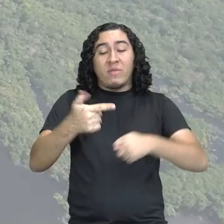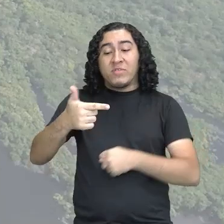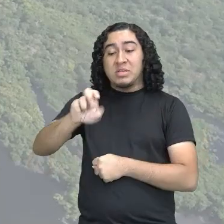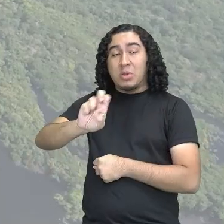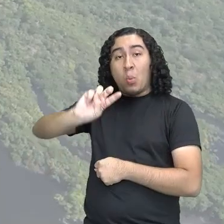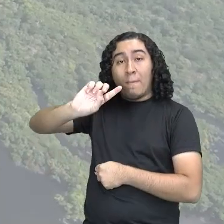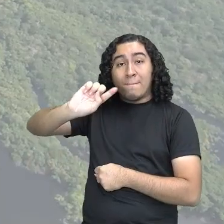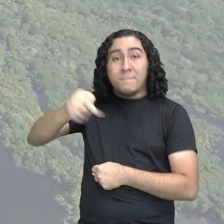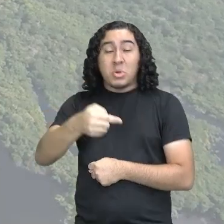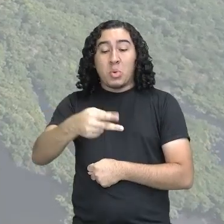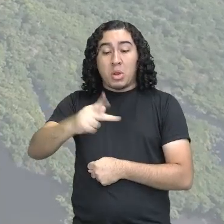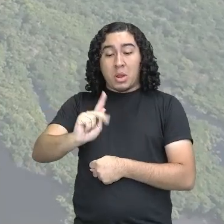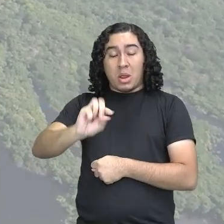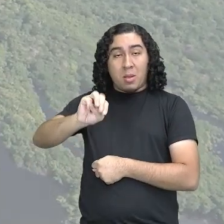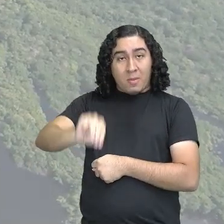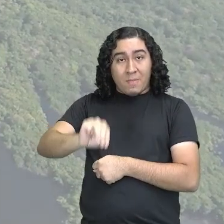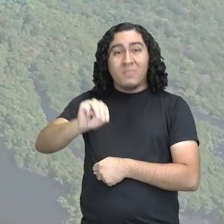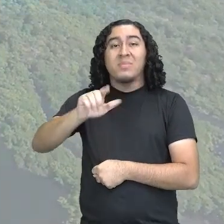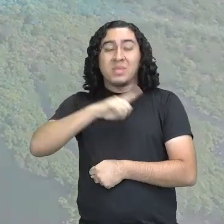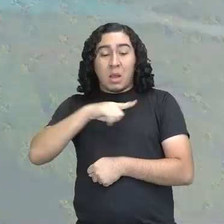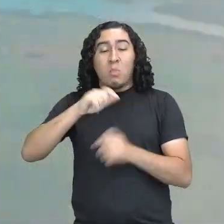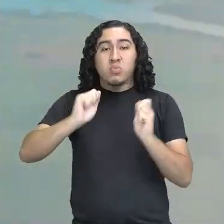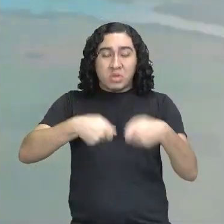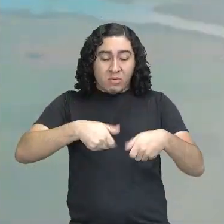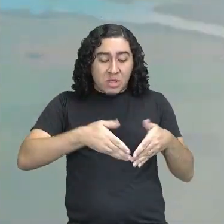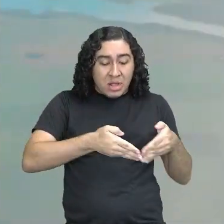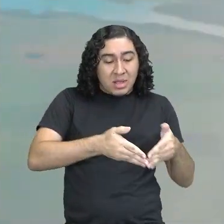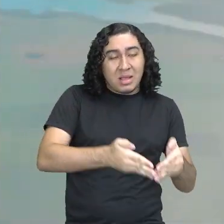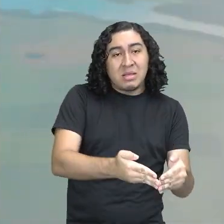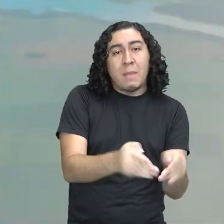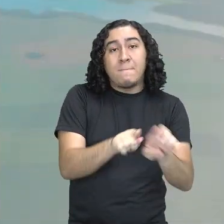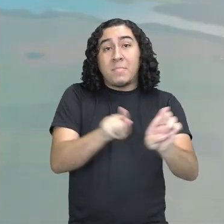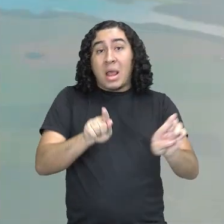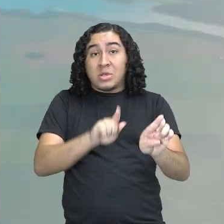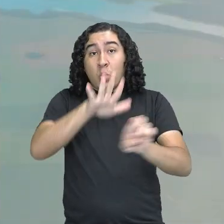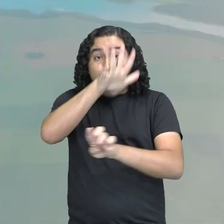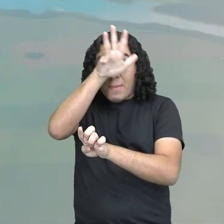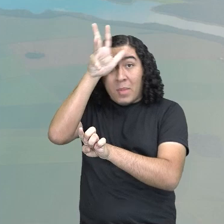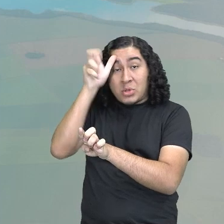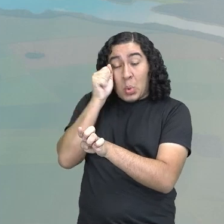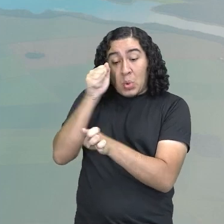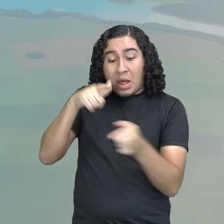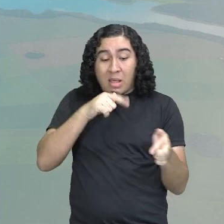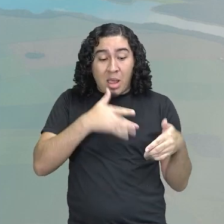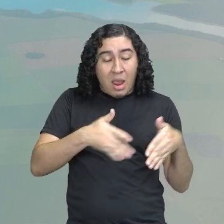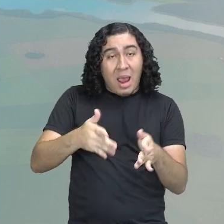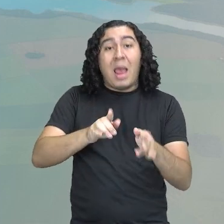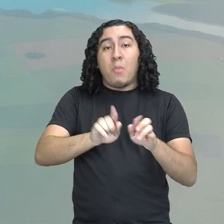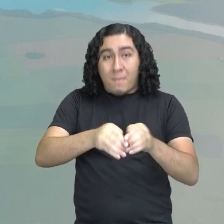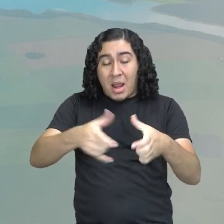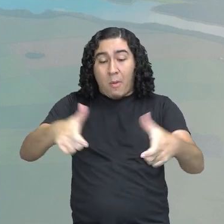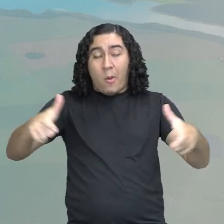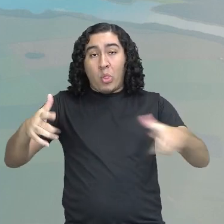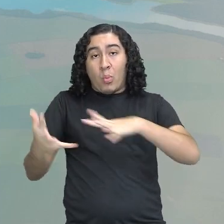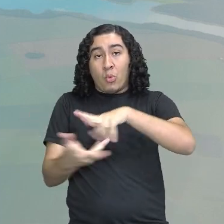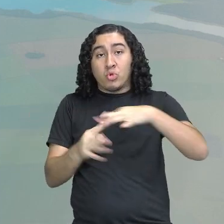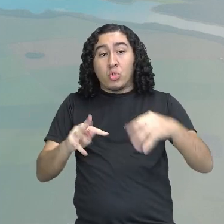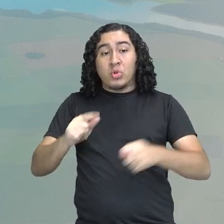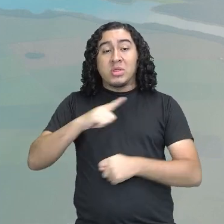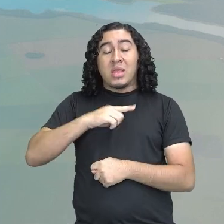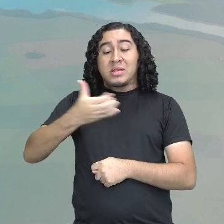quilômetros de rios aí, ó, que dá para navegar, né? Sendo aí que o rio Amazonas, ele é o maior do mundo, né? Ele tem cerca de